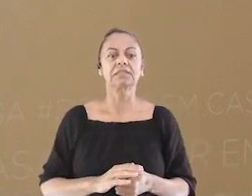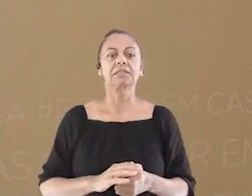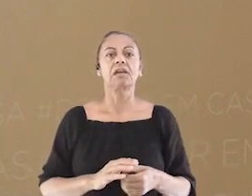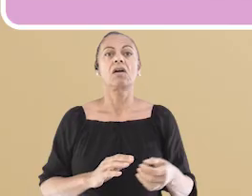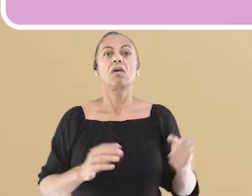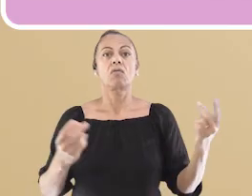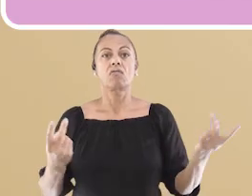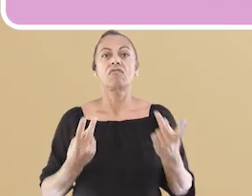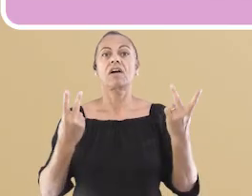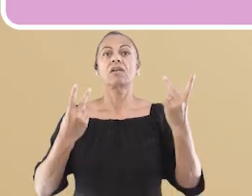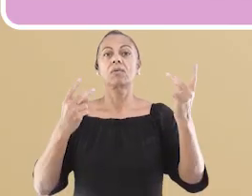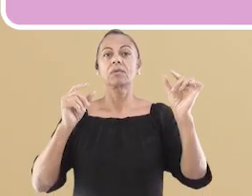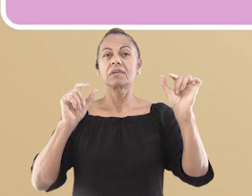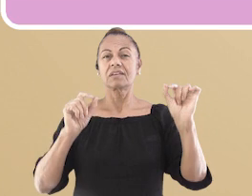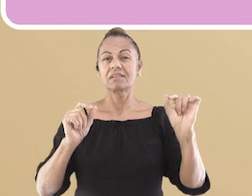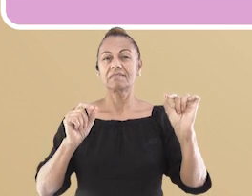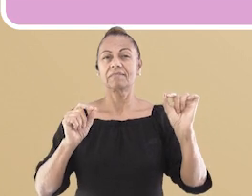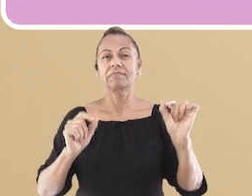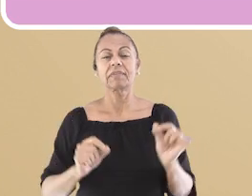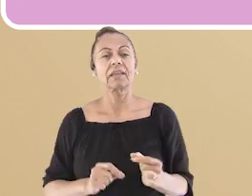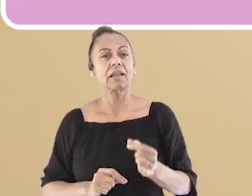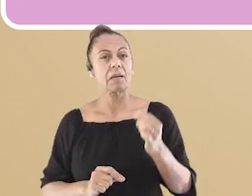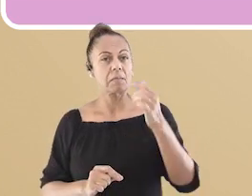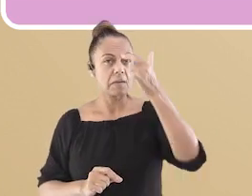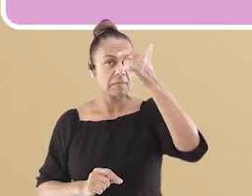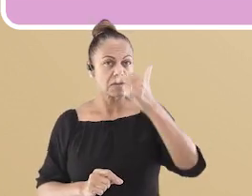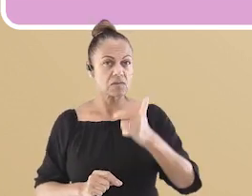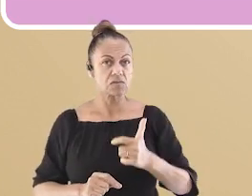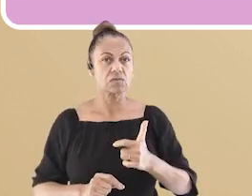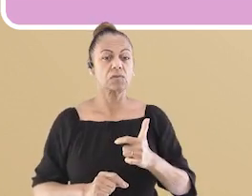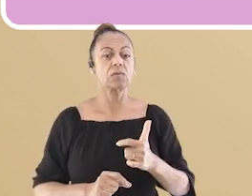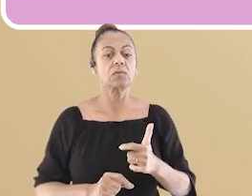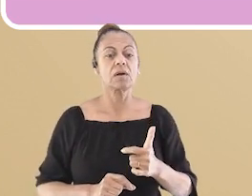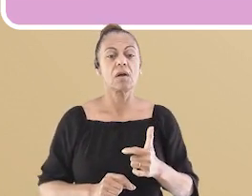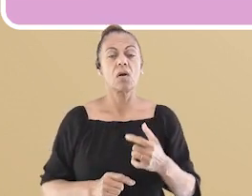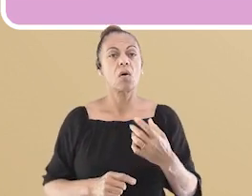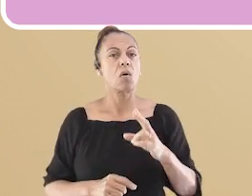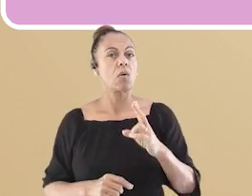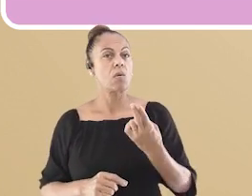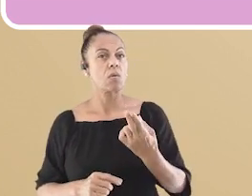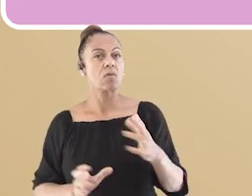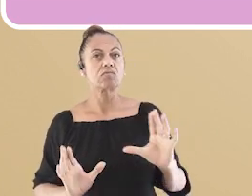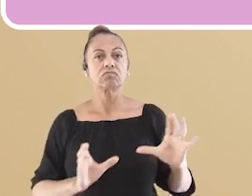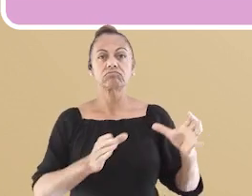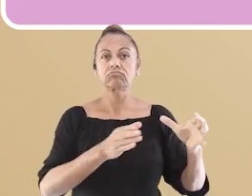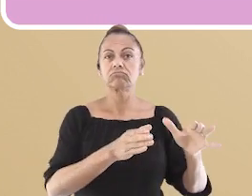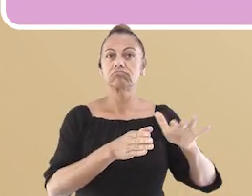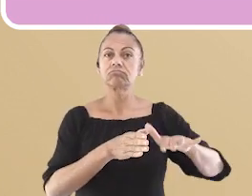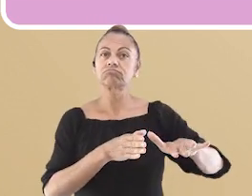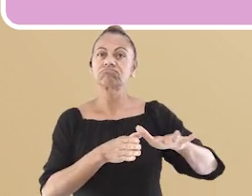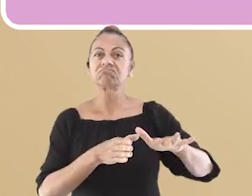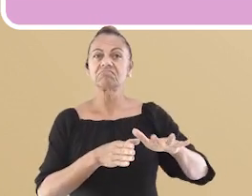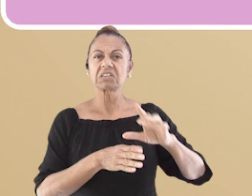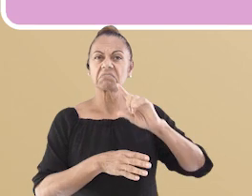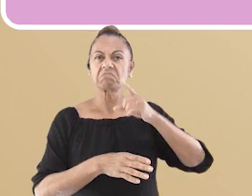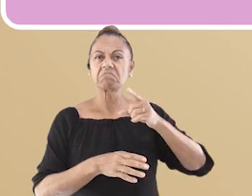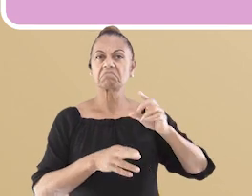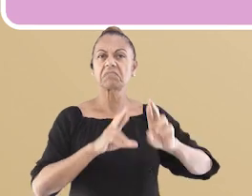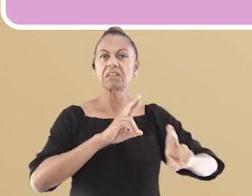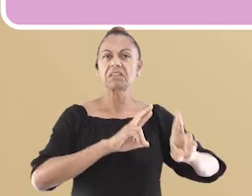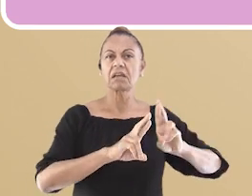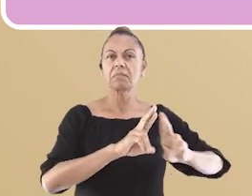difícil. Podemos definir valores como princípios de uma pessoa ou uma organização que